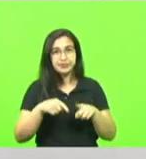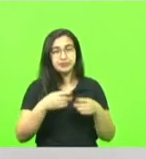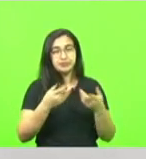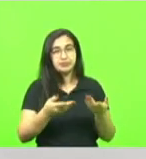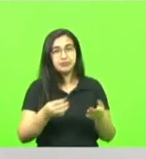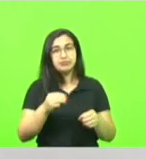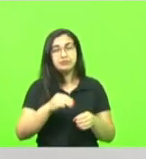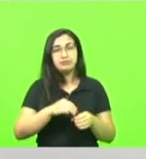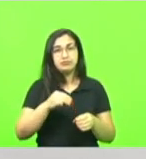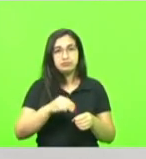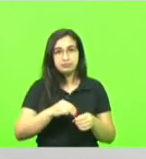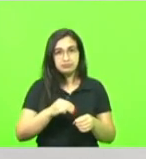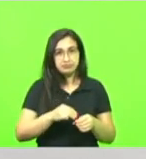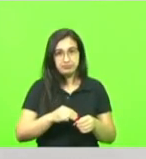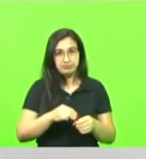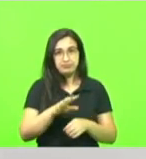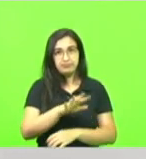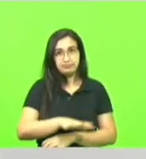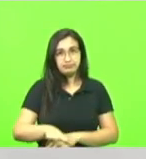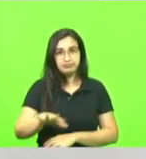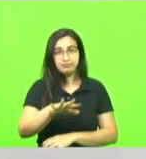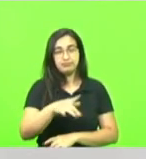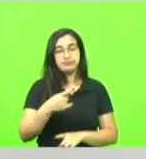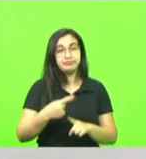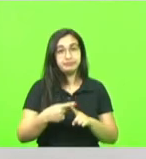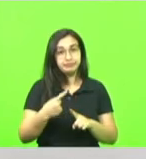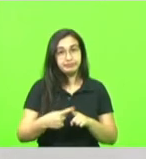Ituporanga e da região, por conta